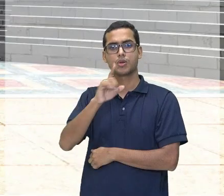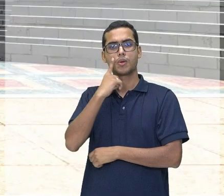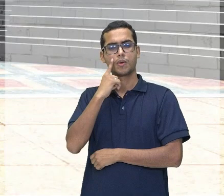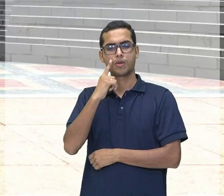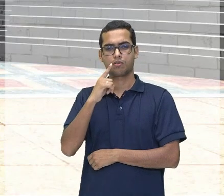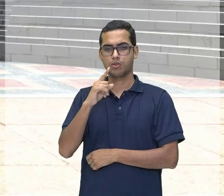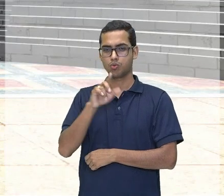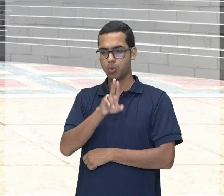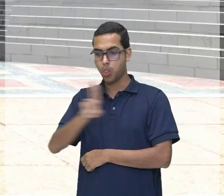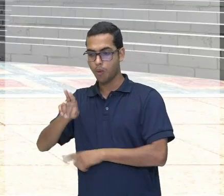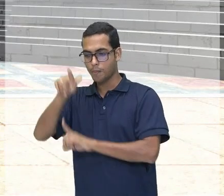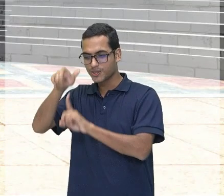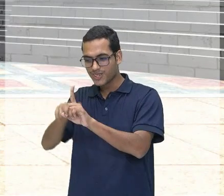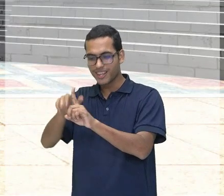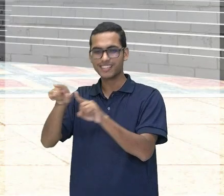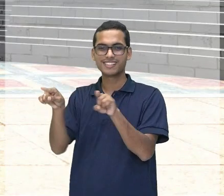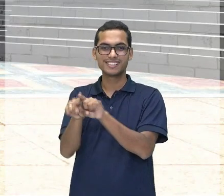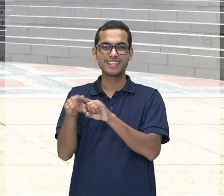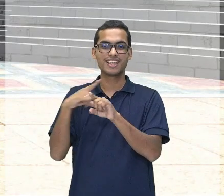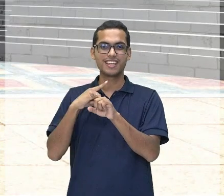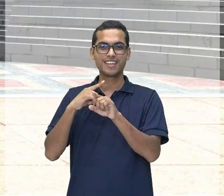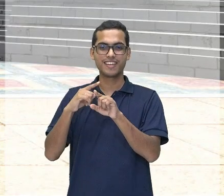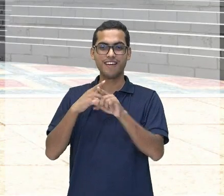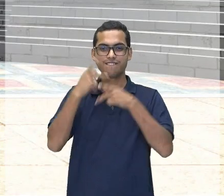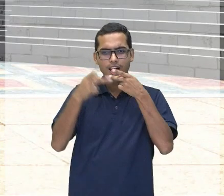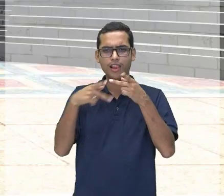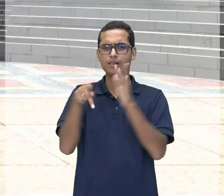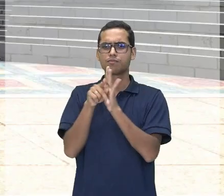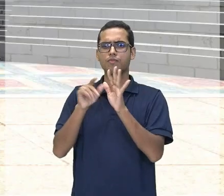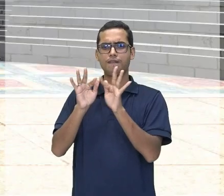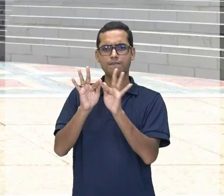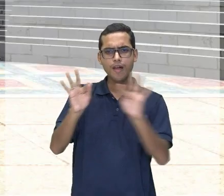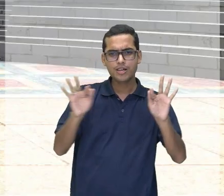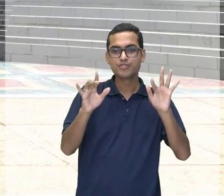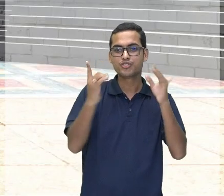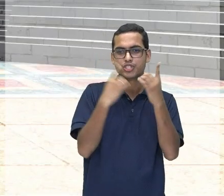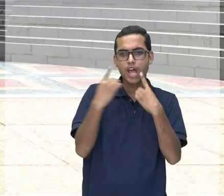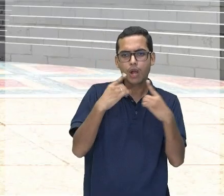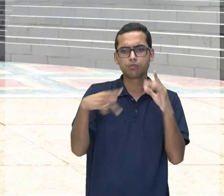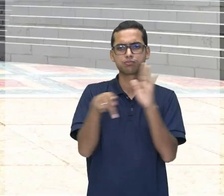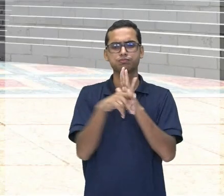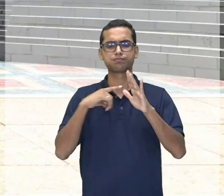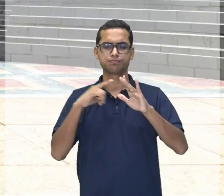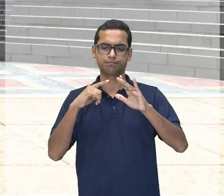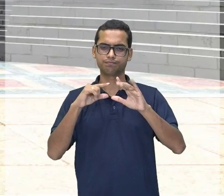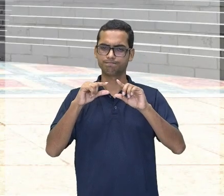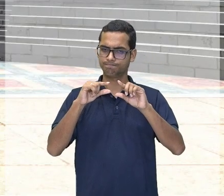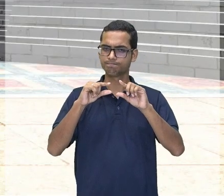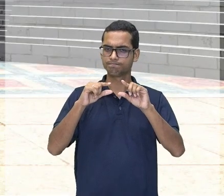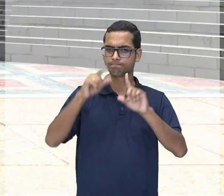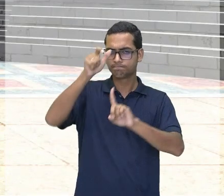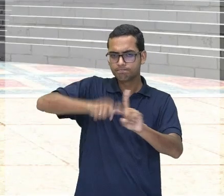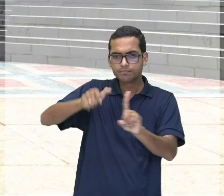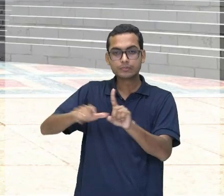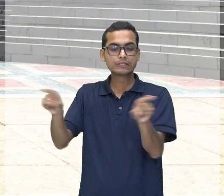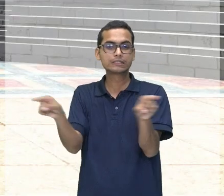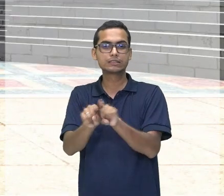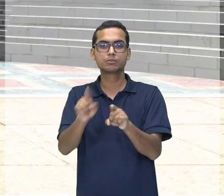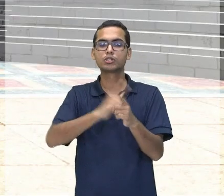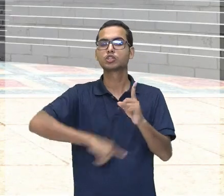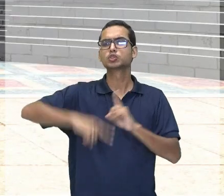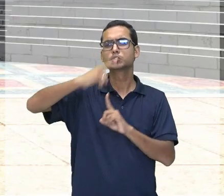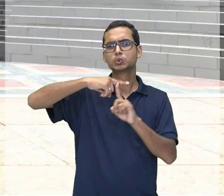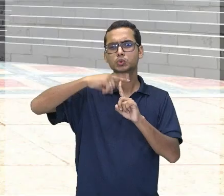Isso é uma característica do nosso texto, tá? Do nosso texto teatral. E tem aí um estilo de linguagem